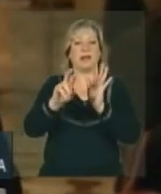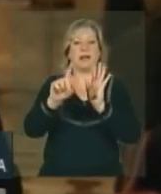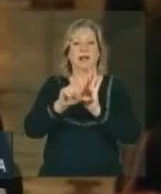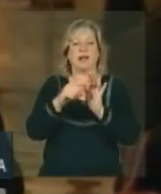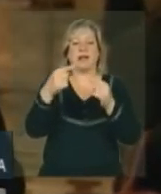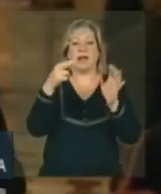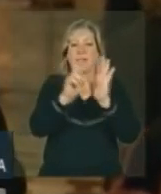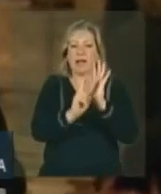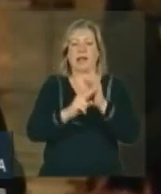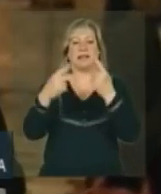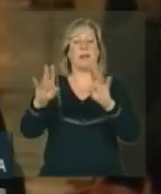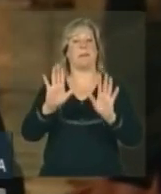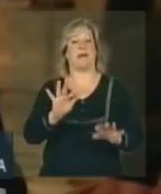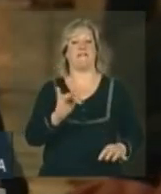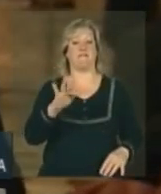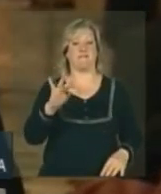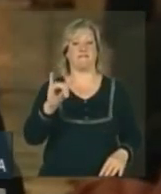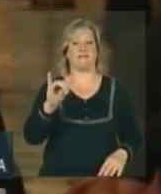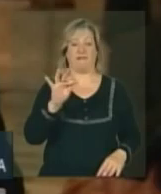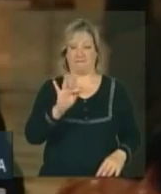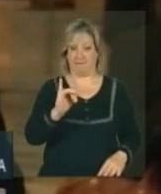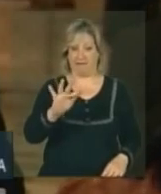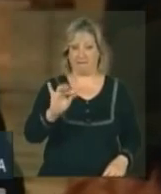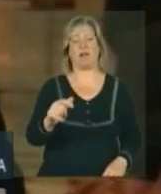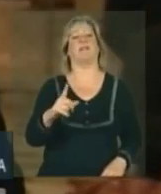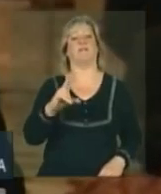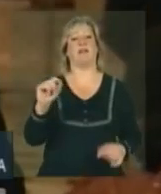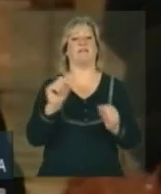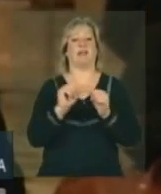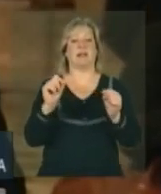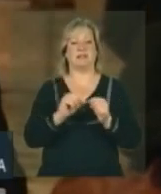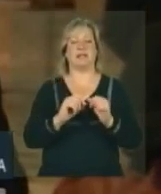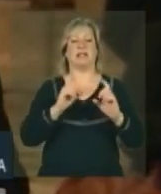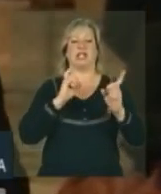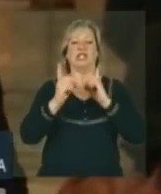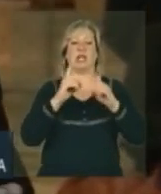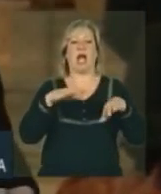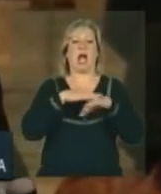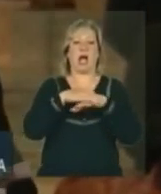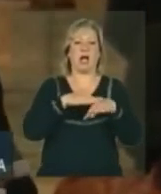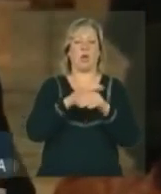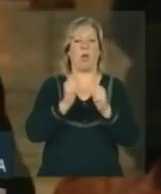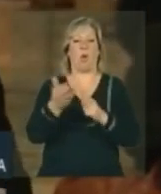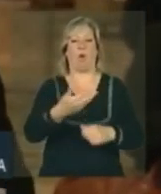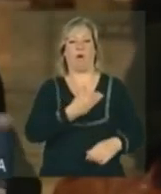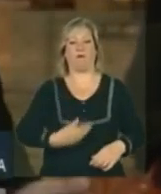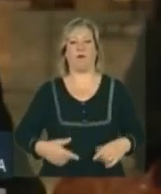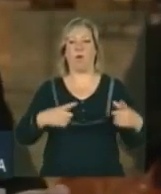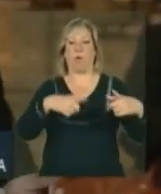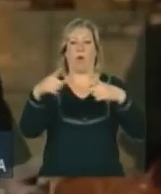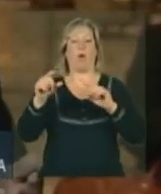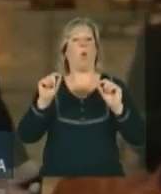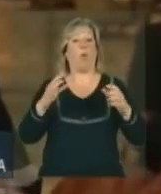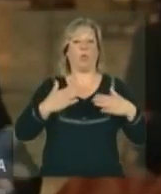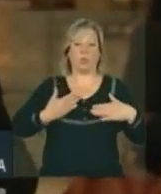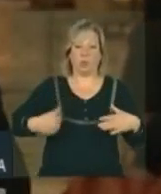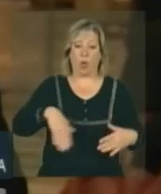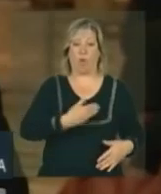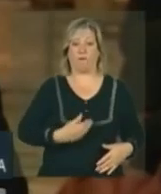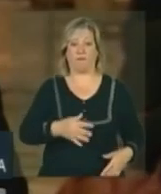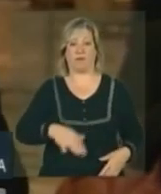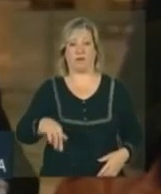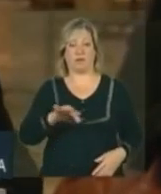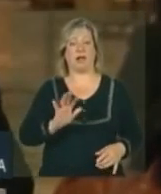tenho certeza, pautará esse diálogo com os governos locais e, de nossa parte, se for possível colaborar para que o ambiente seja